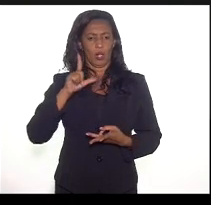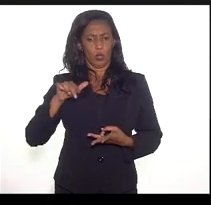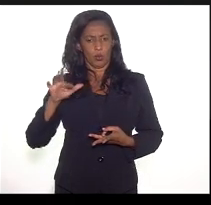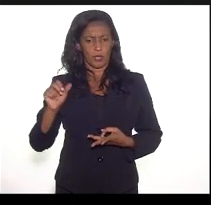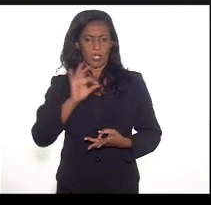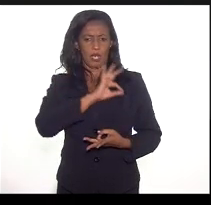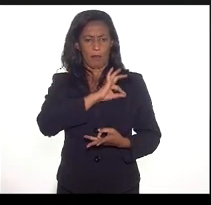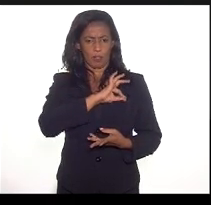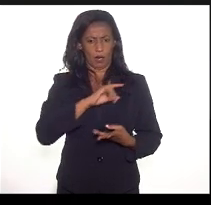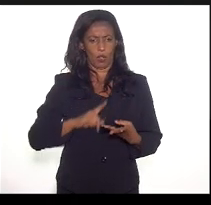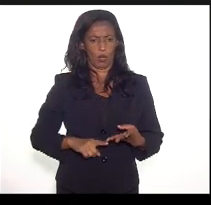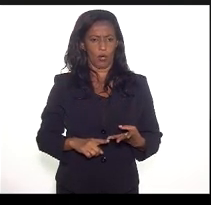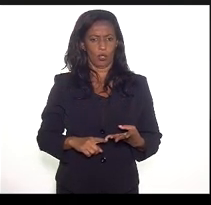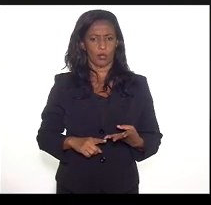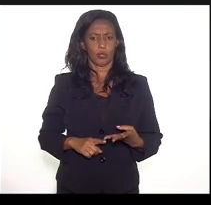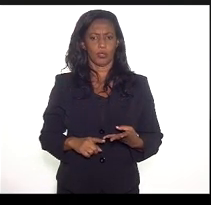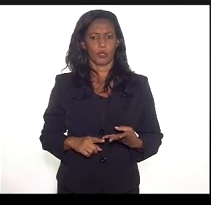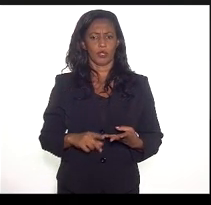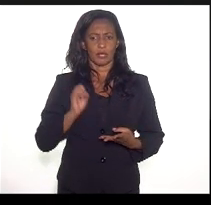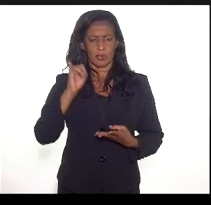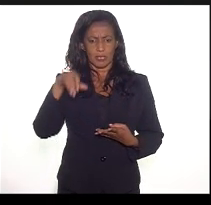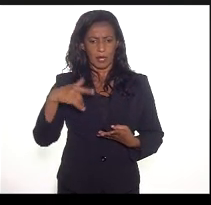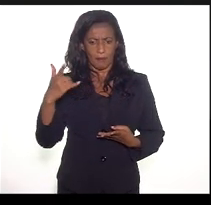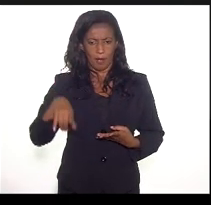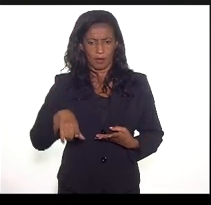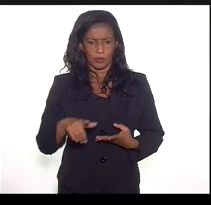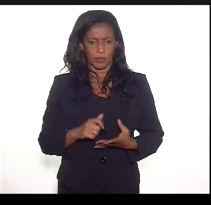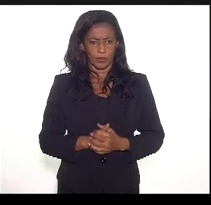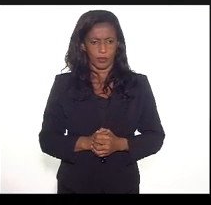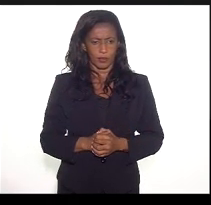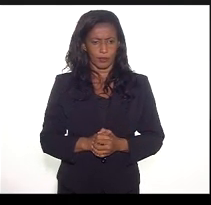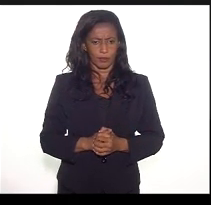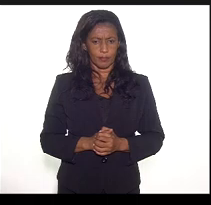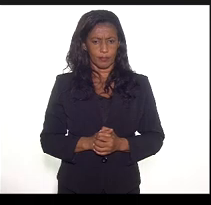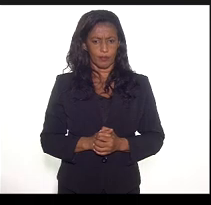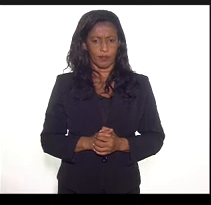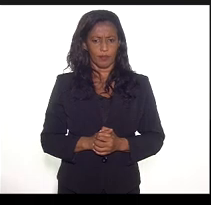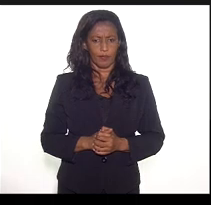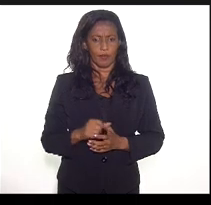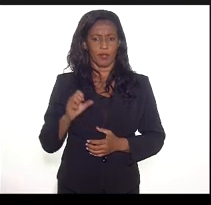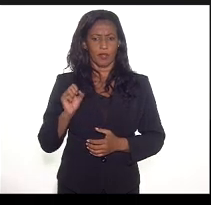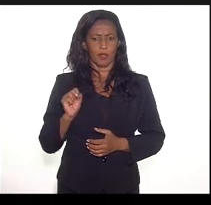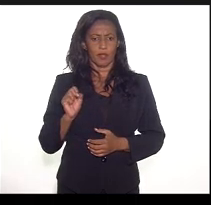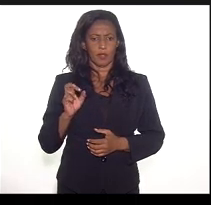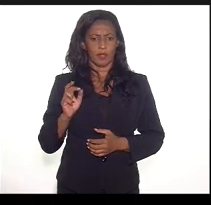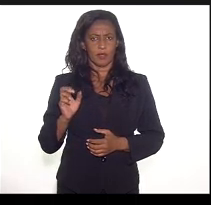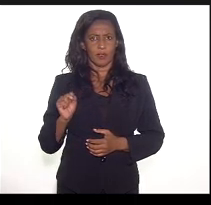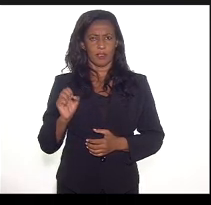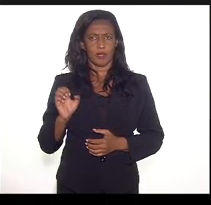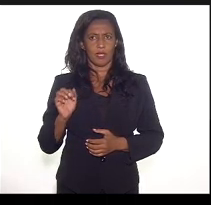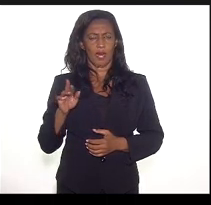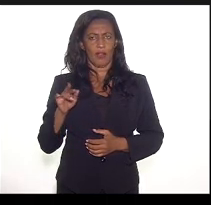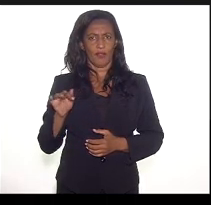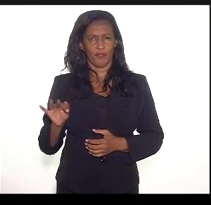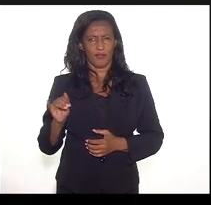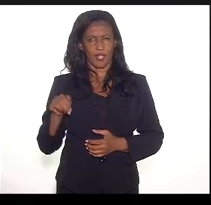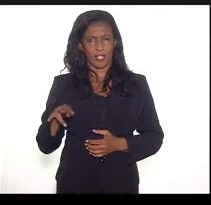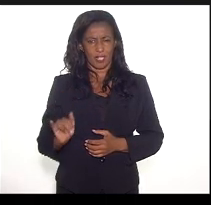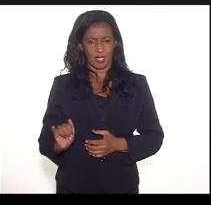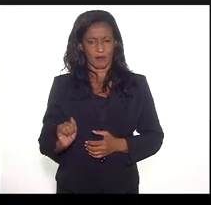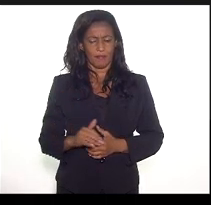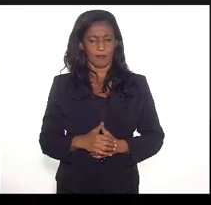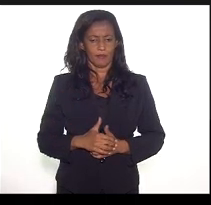deputada Marta Rocha, sim ao destaque. Mais algum deputado? Bancada do pessoal, presidente. Deputado Flávio Serafini. E a bancada